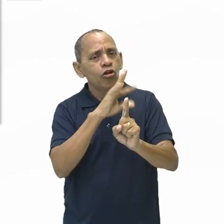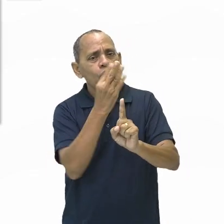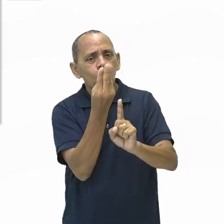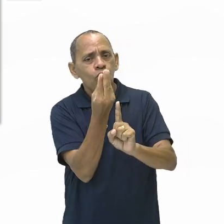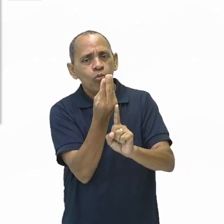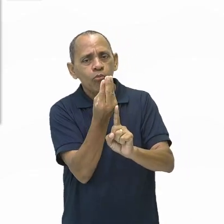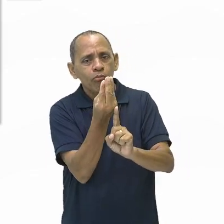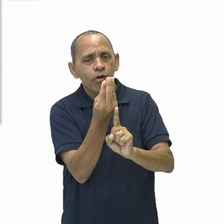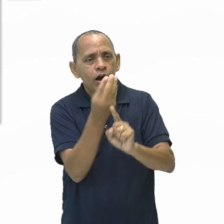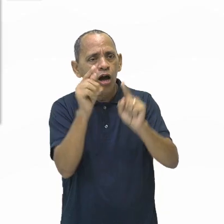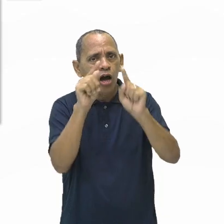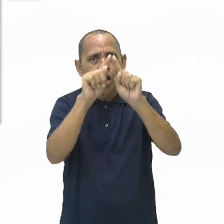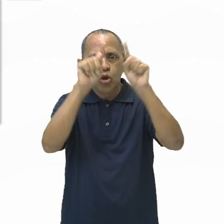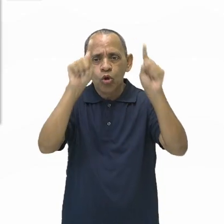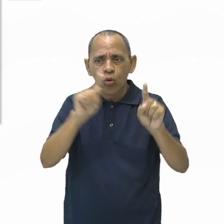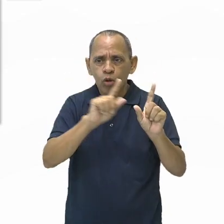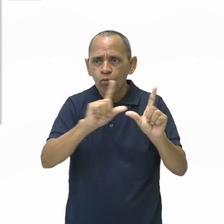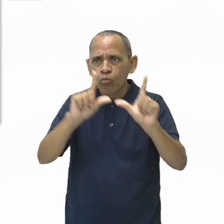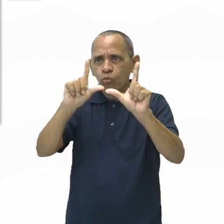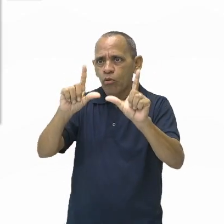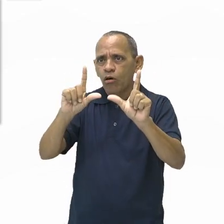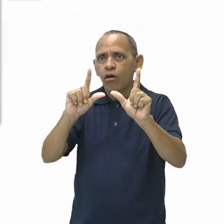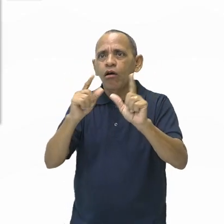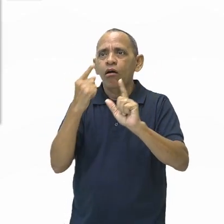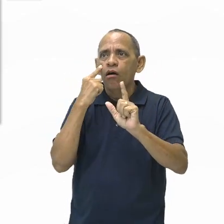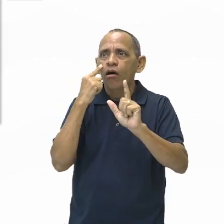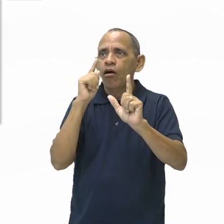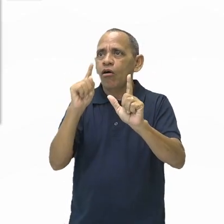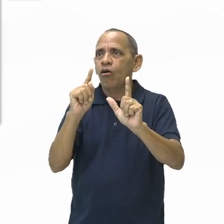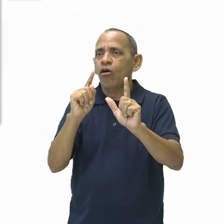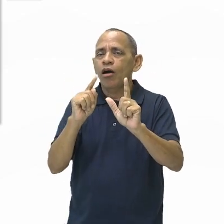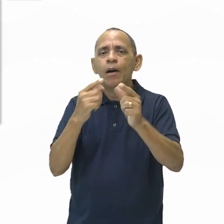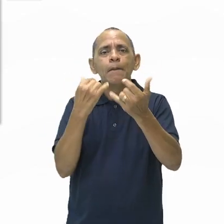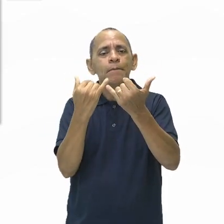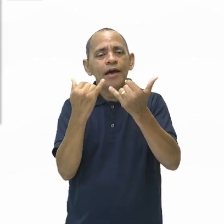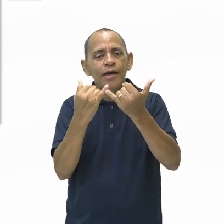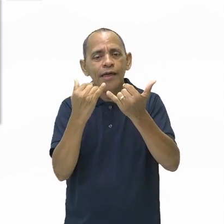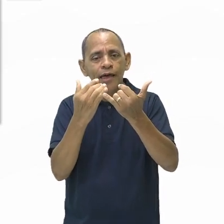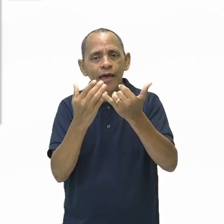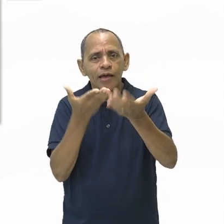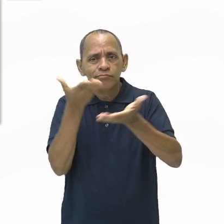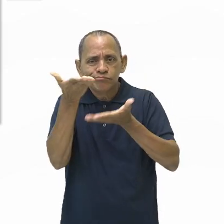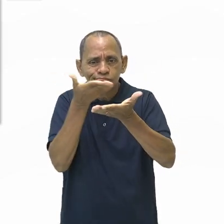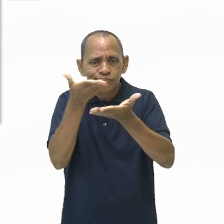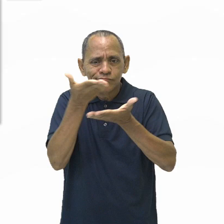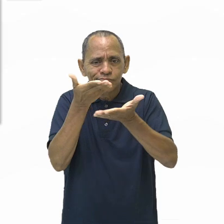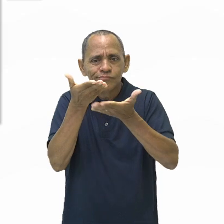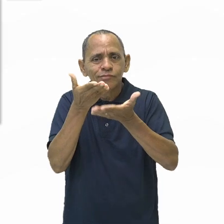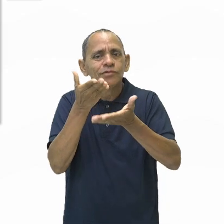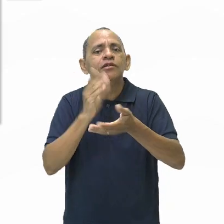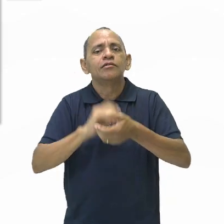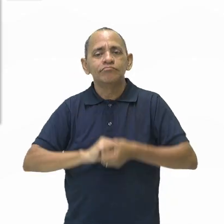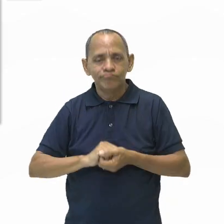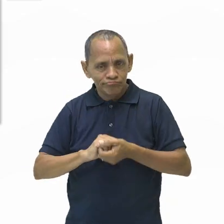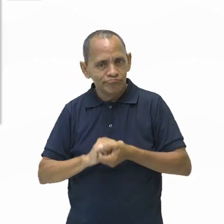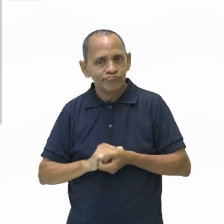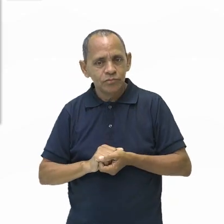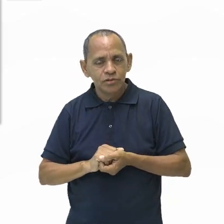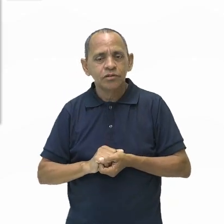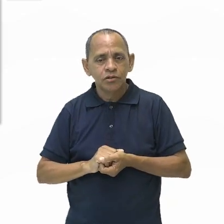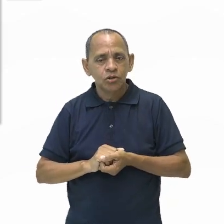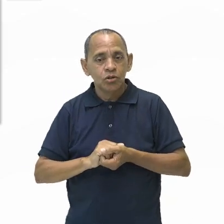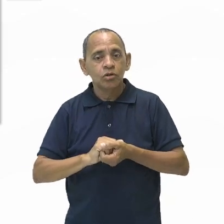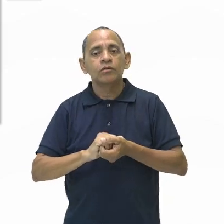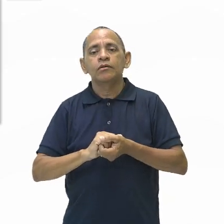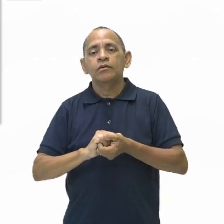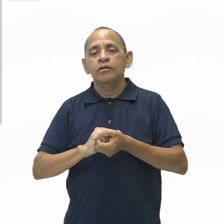está praticamente igual ali a ele. Então, é como se ele estivesse fazendo, interagindo de forma tão dinâmica com aquela